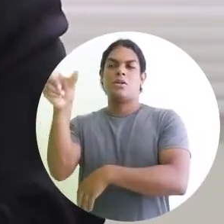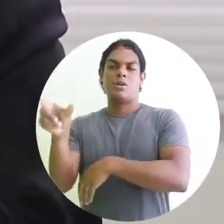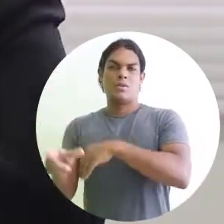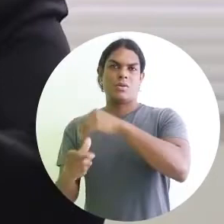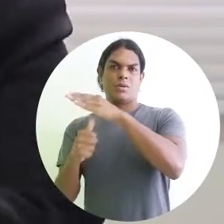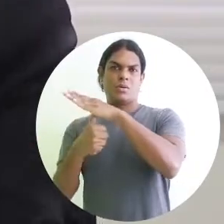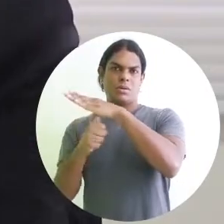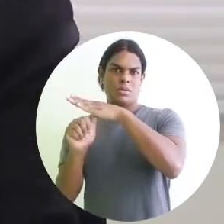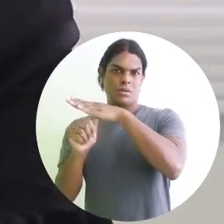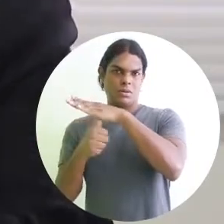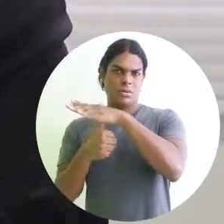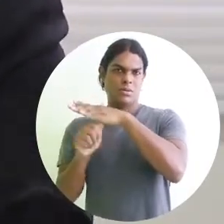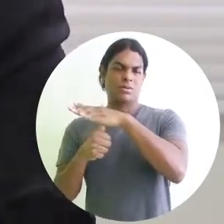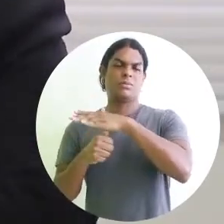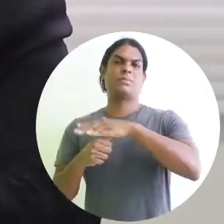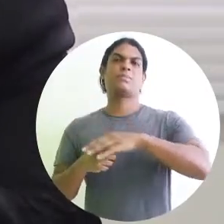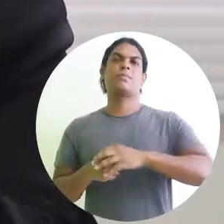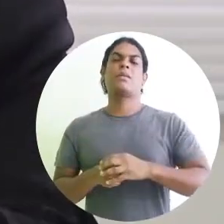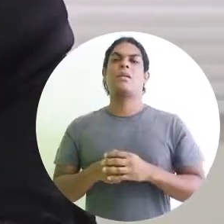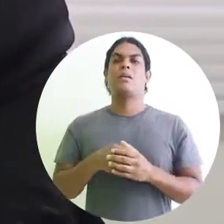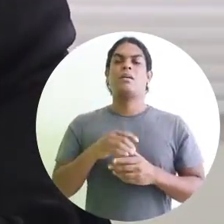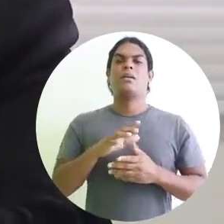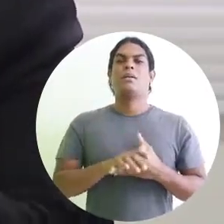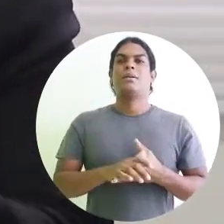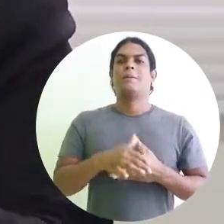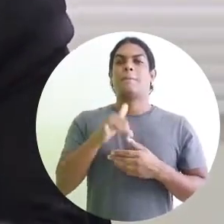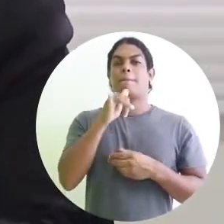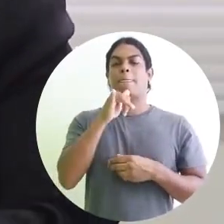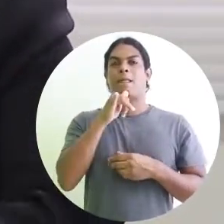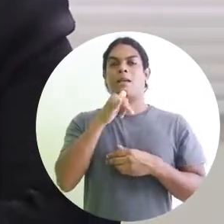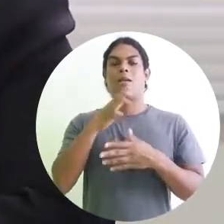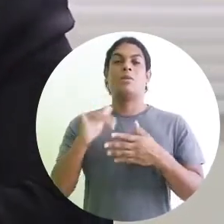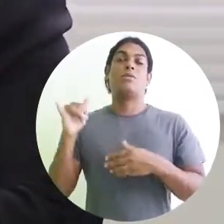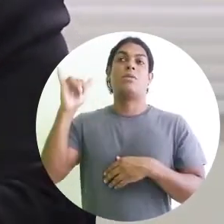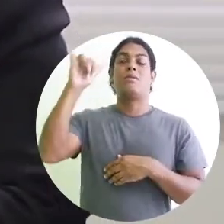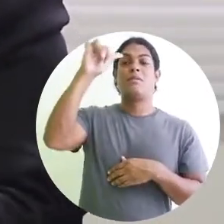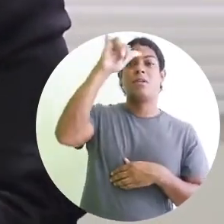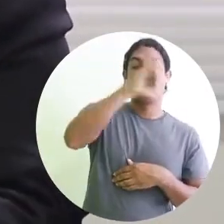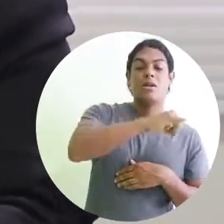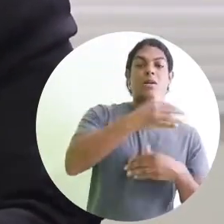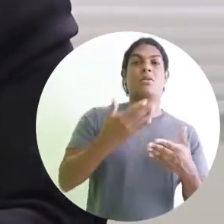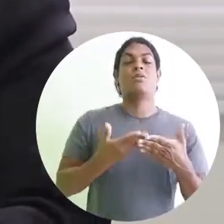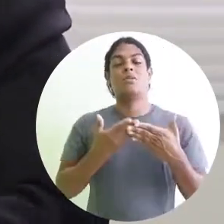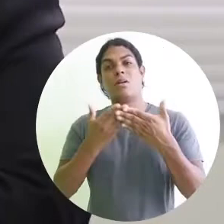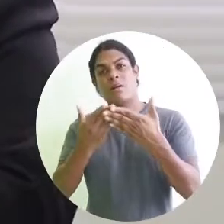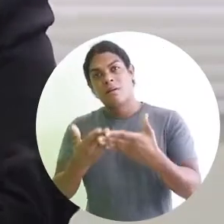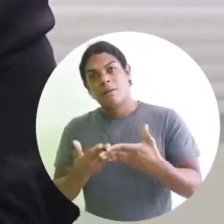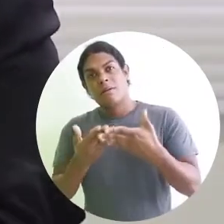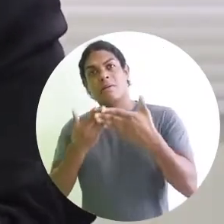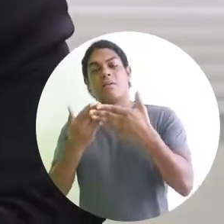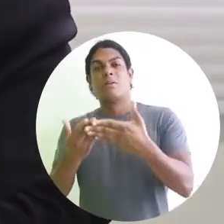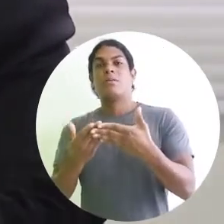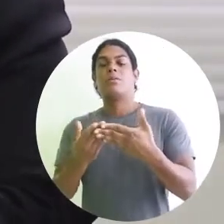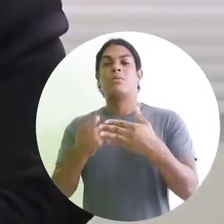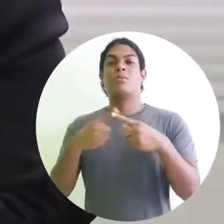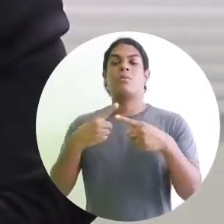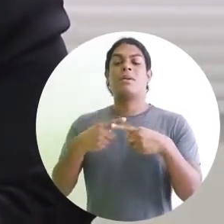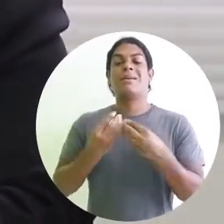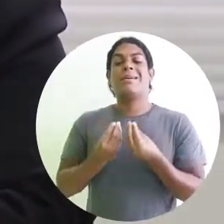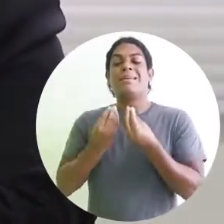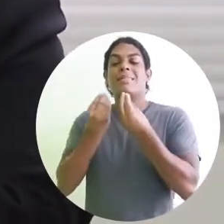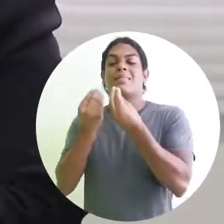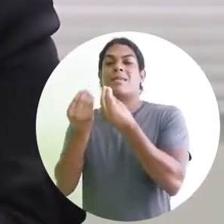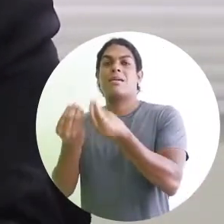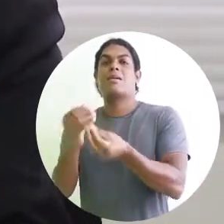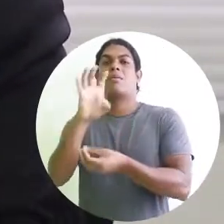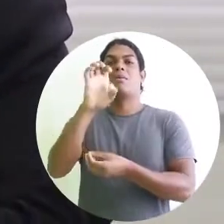forem produção por encomenda, como por exemplo um navio, um avião. Então, para começar o processo, para começar